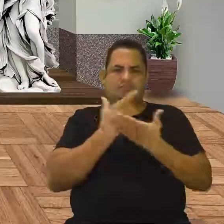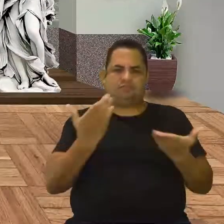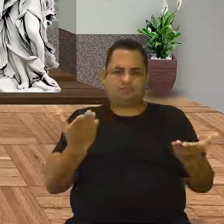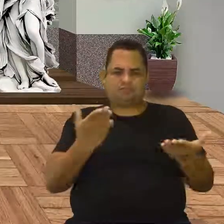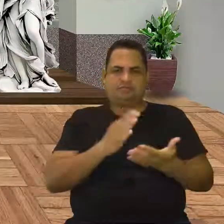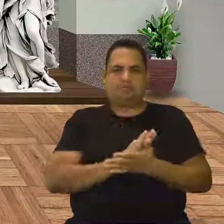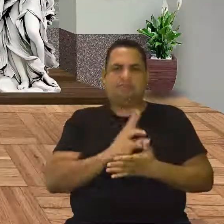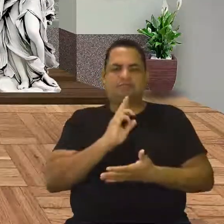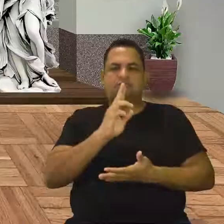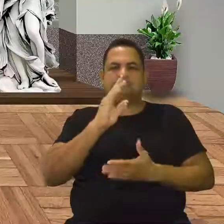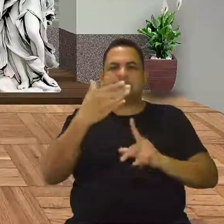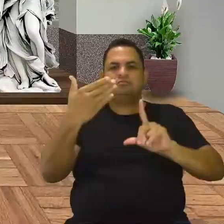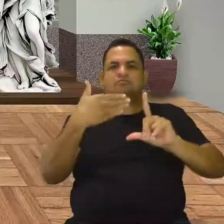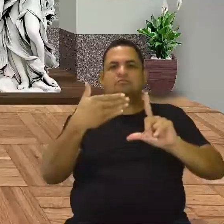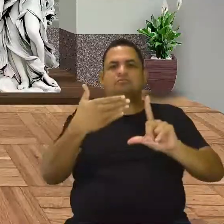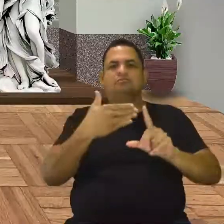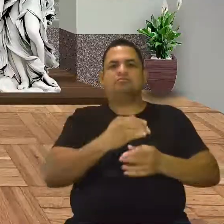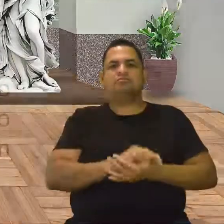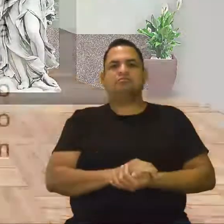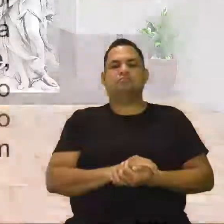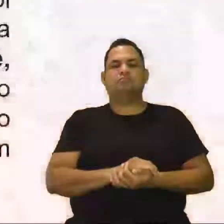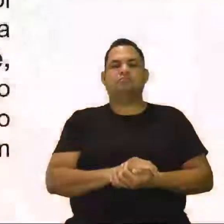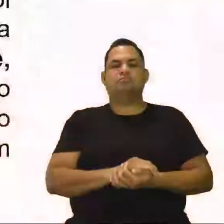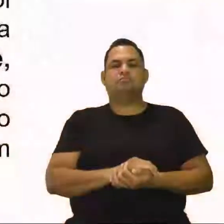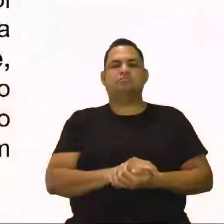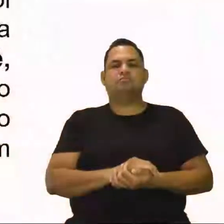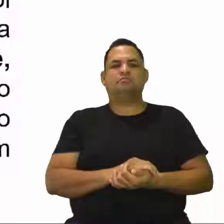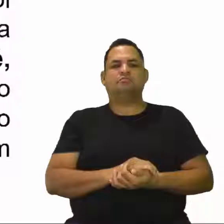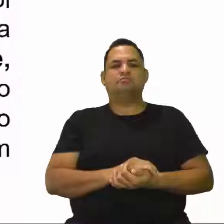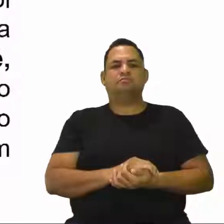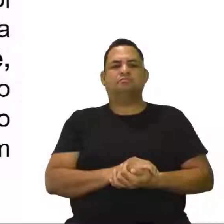certo? Continua no quadro comigo, vamos lá. O que diz aí?